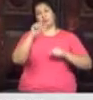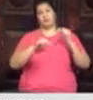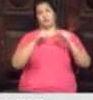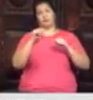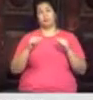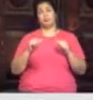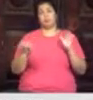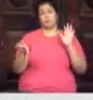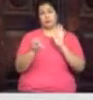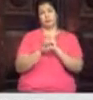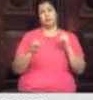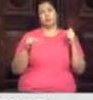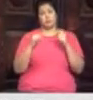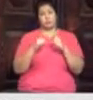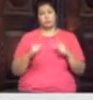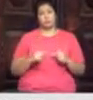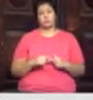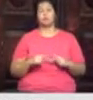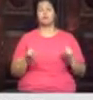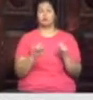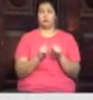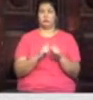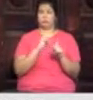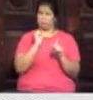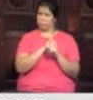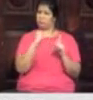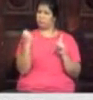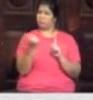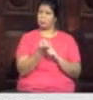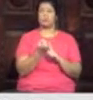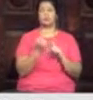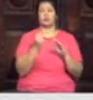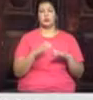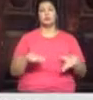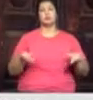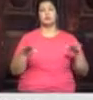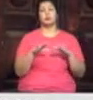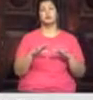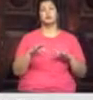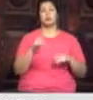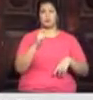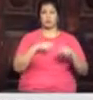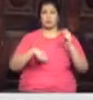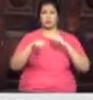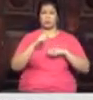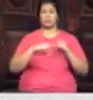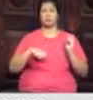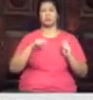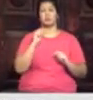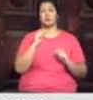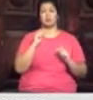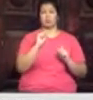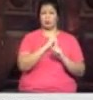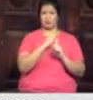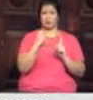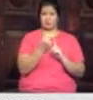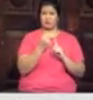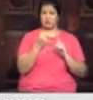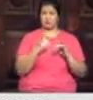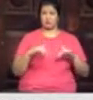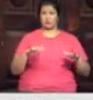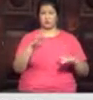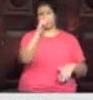lei, ampliando a tela de proteção social, fortalecendo o Instituto da Negociação, a representação sindical e os próprios